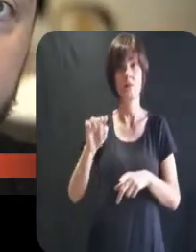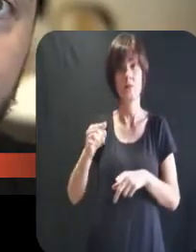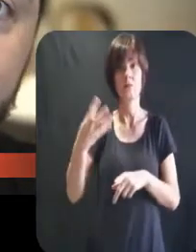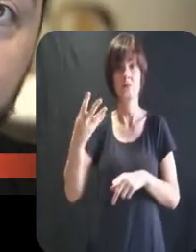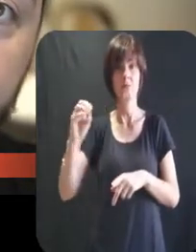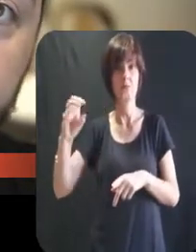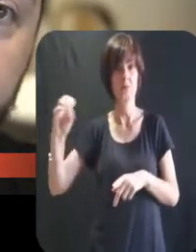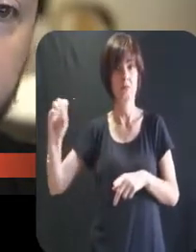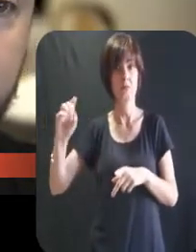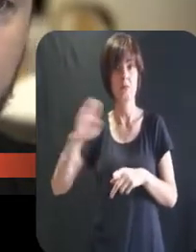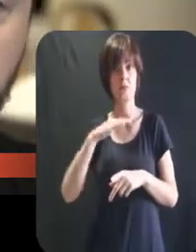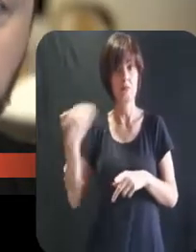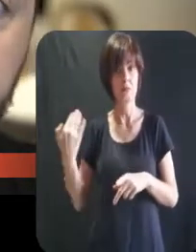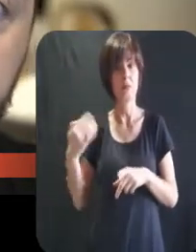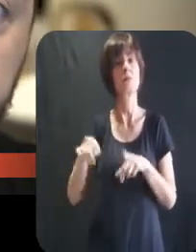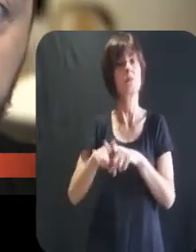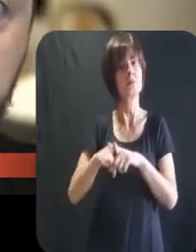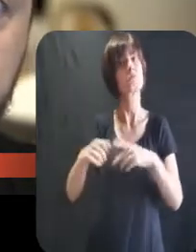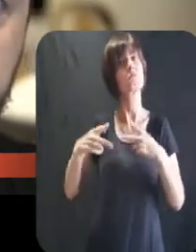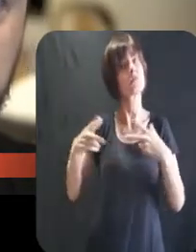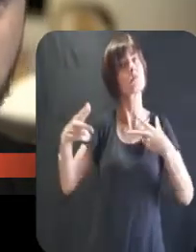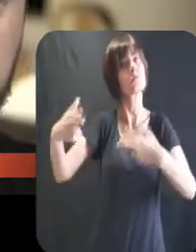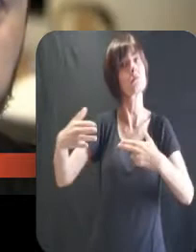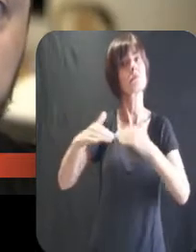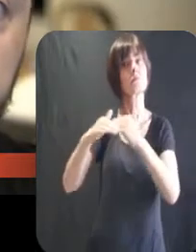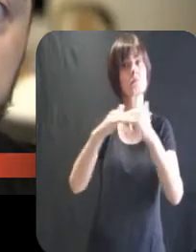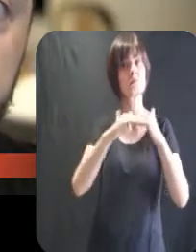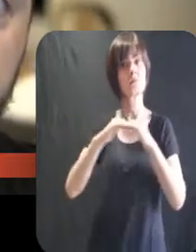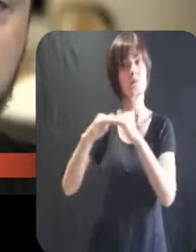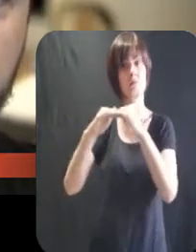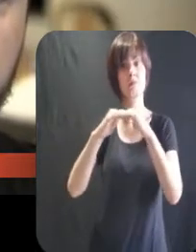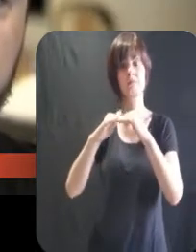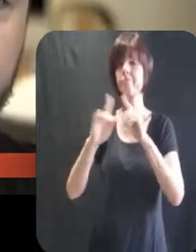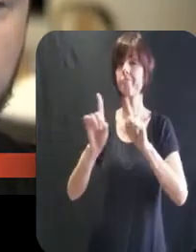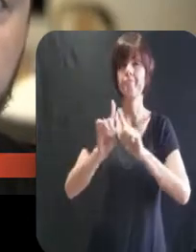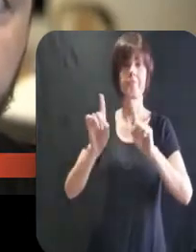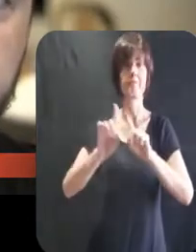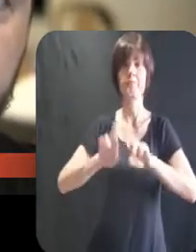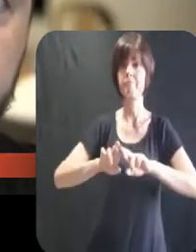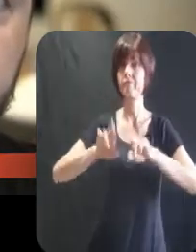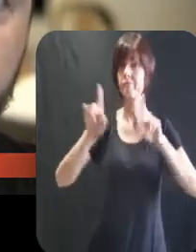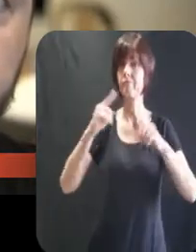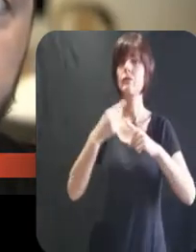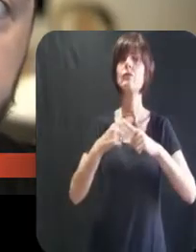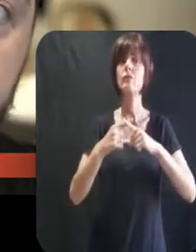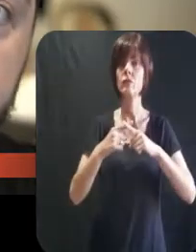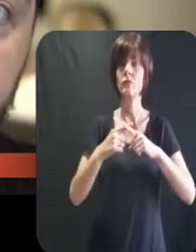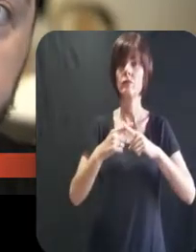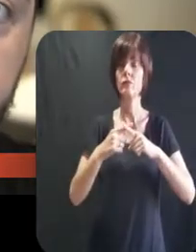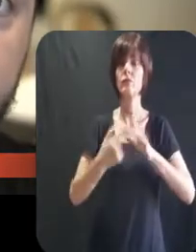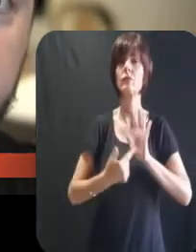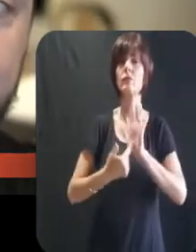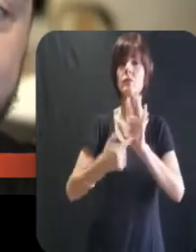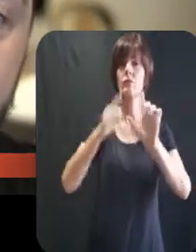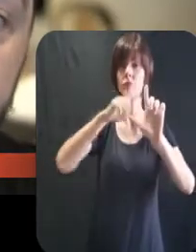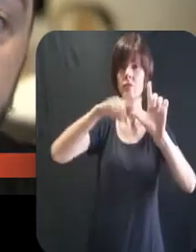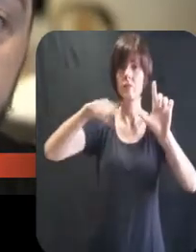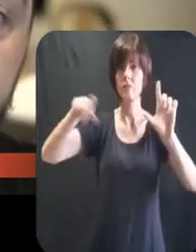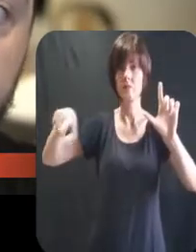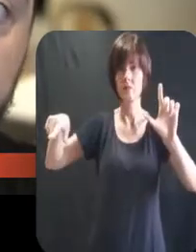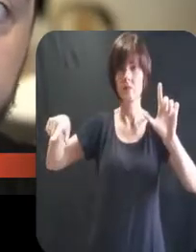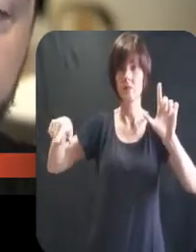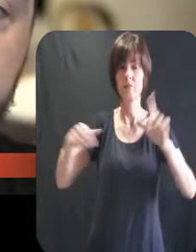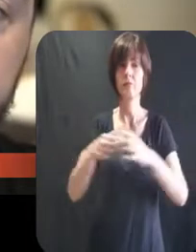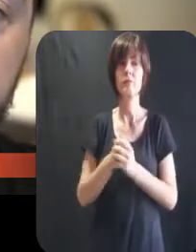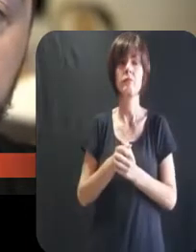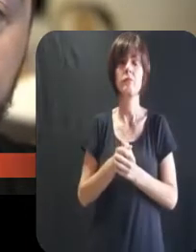de mortes da Itália, que até ontem tinham sido 3.400 mortes, e falar que os dois países estão na mesma situação. Mas não estão.